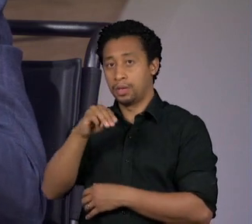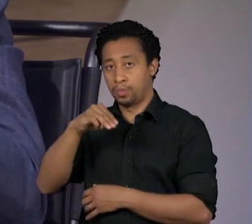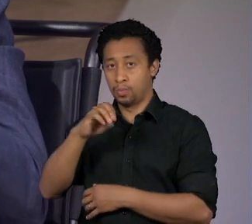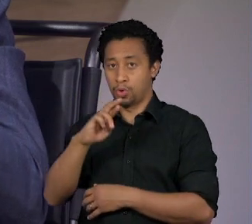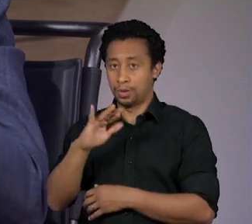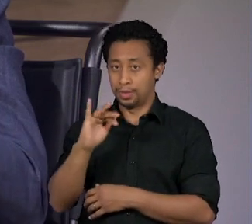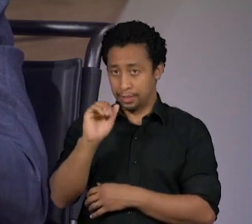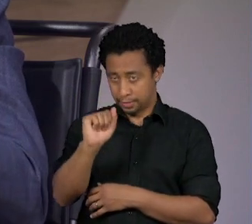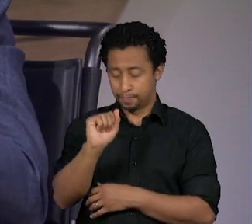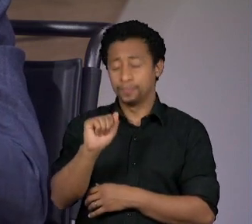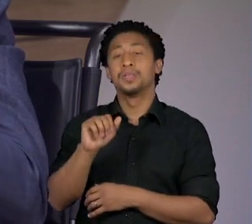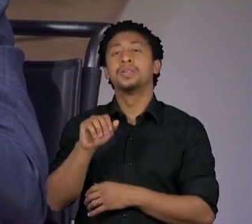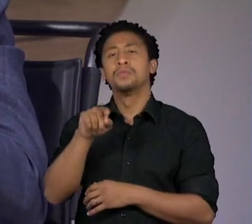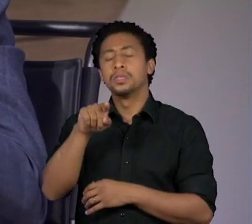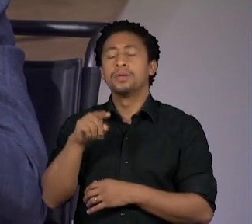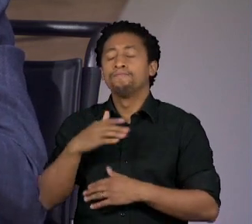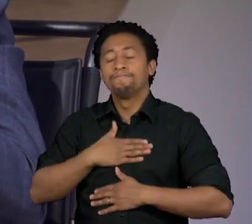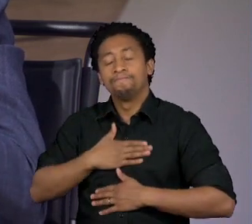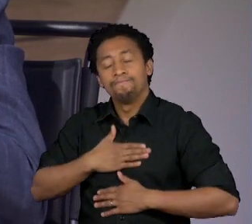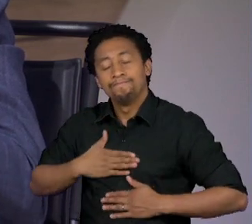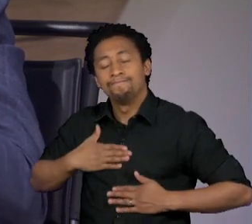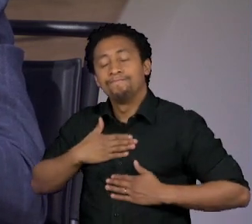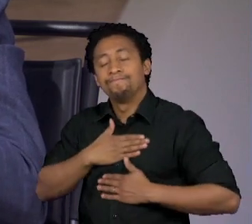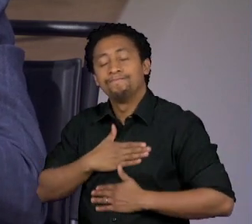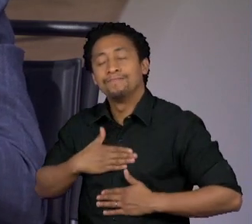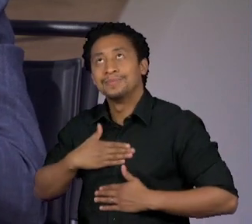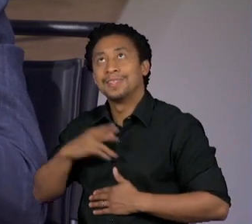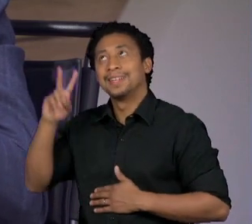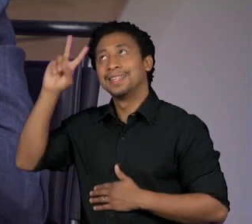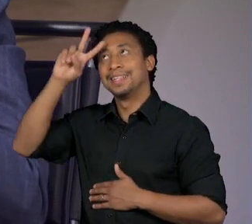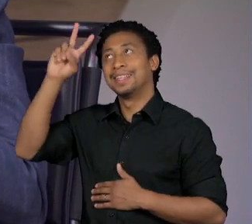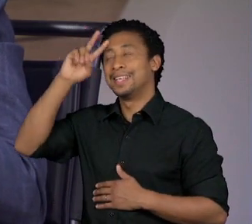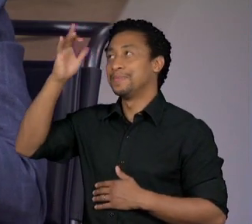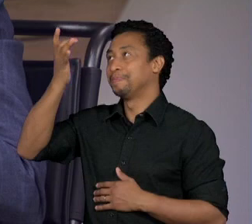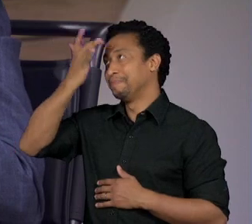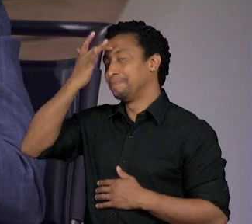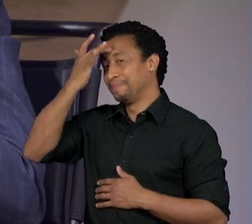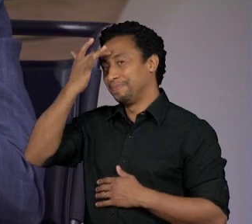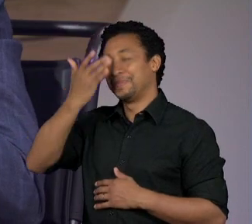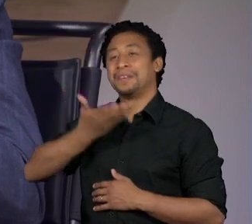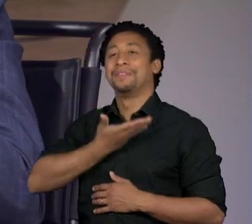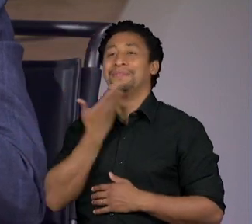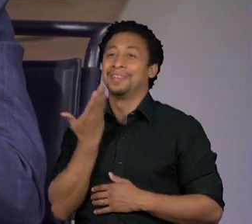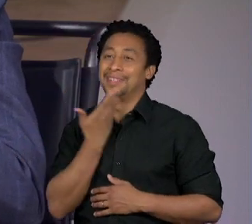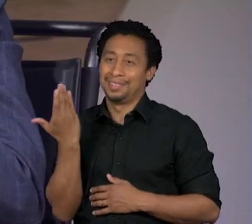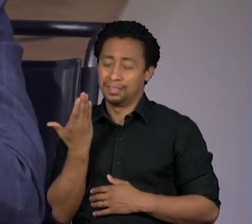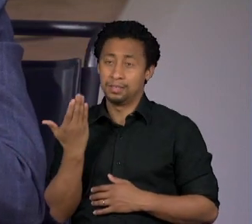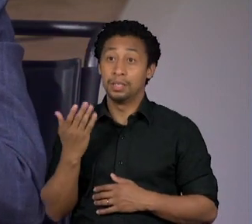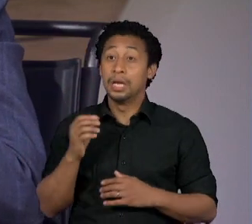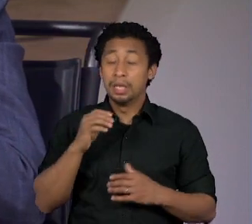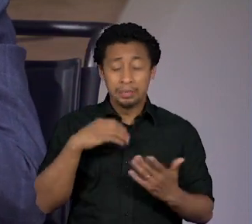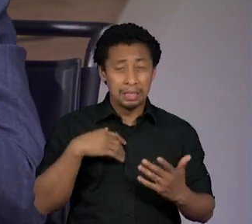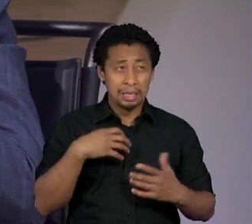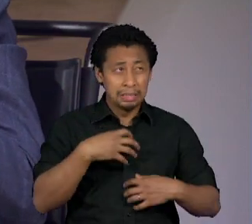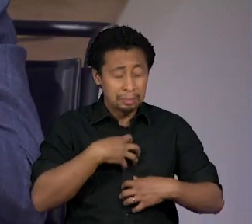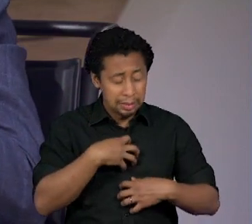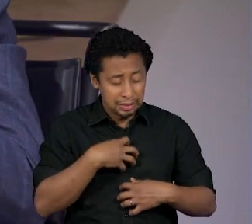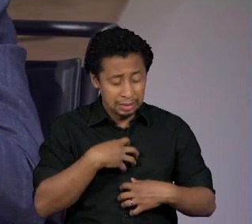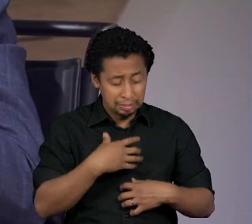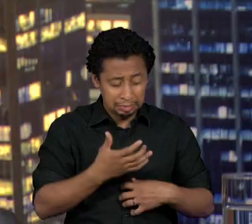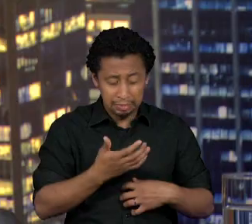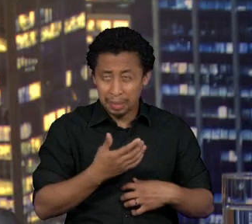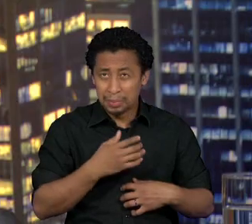é mais fácil você lembrar. Aquilo que foi ruim para você emocionalmente, aquilo você tende a esconder. Então, de fato...